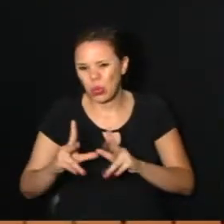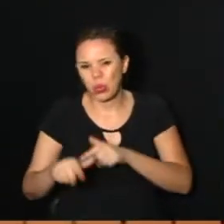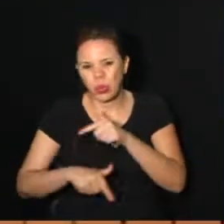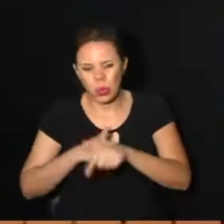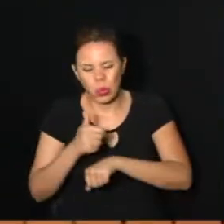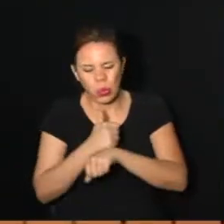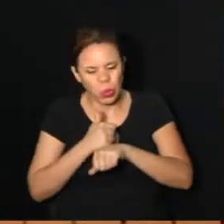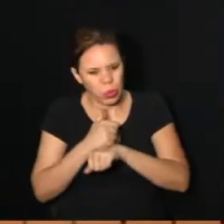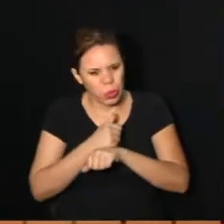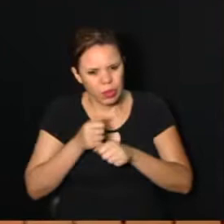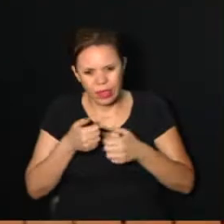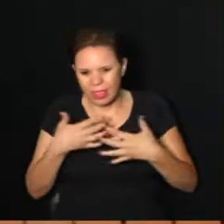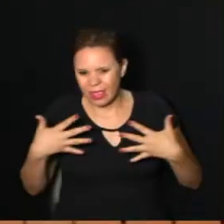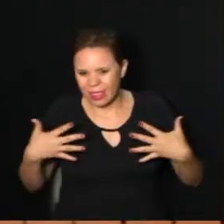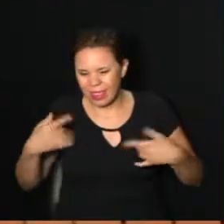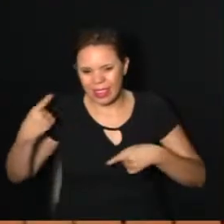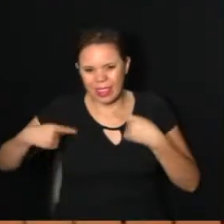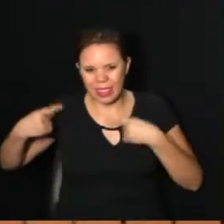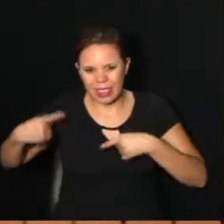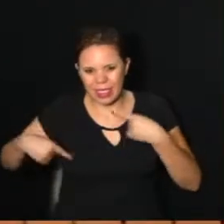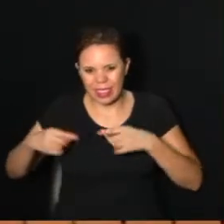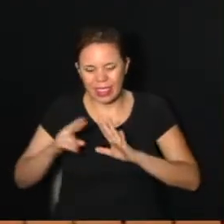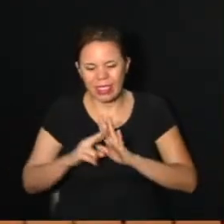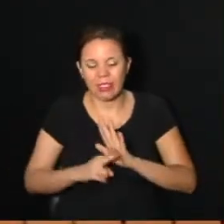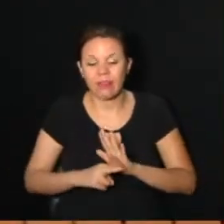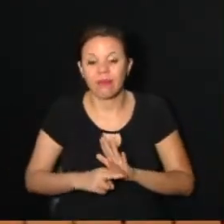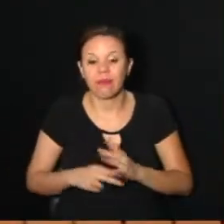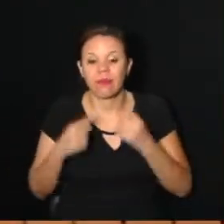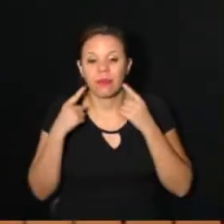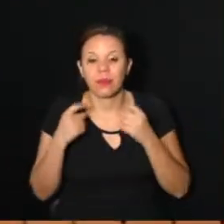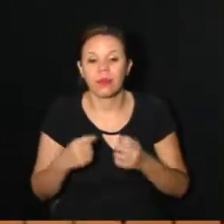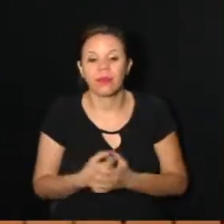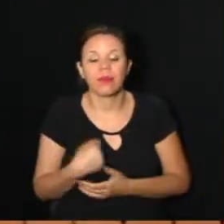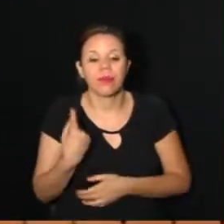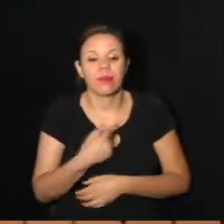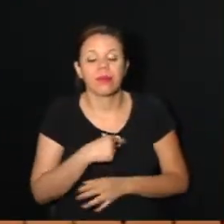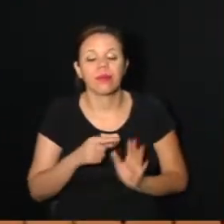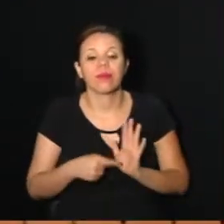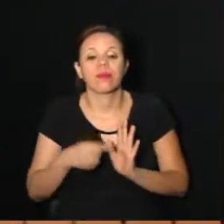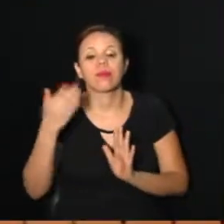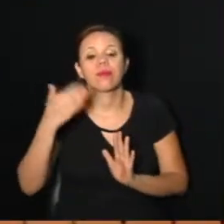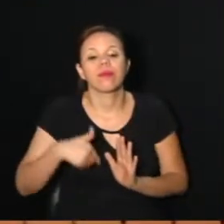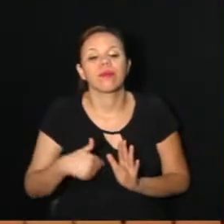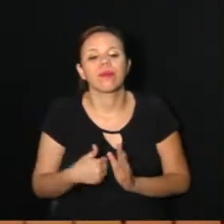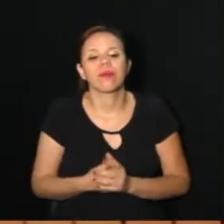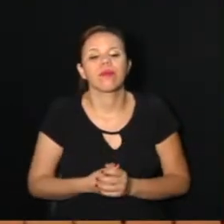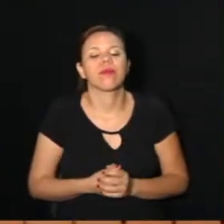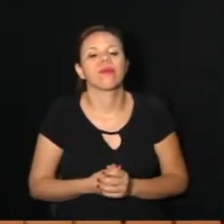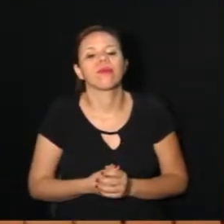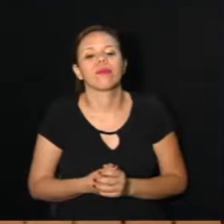ampla discussão, com a Sonai, com o Martins, acho que seria interessante, a gente demonstrar onde nós estamos indo, né? Nós estamos aumentando ainda